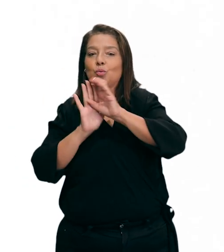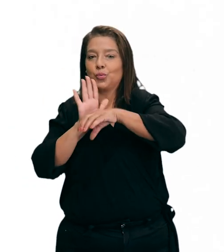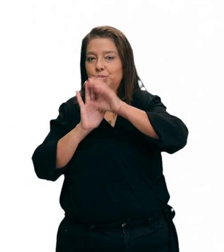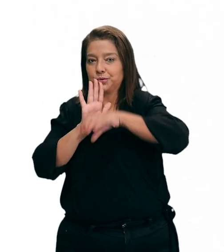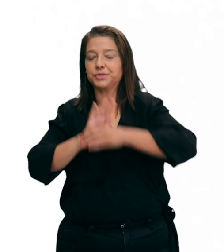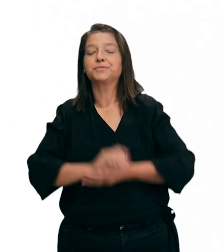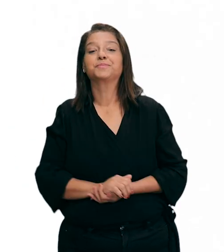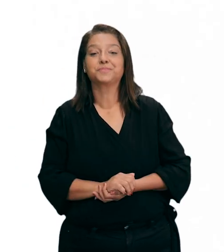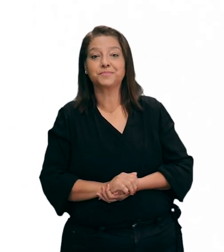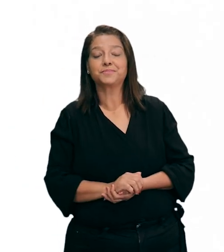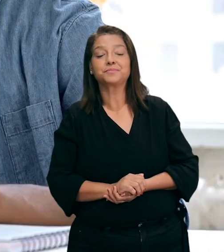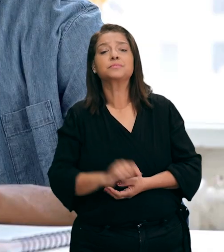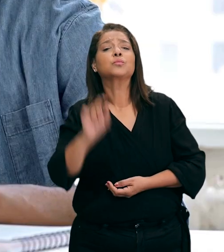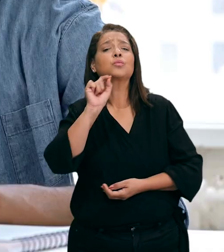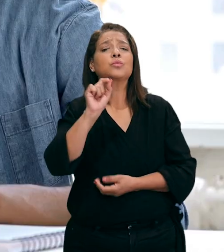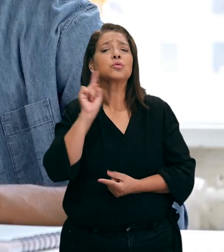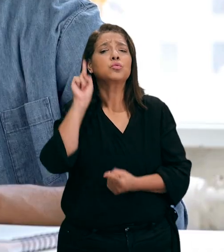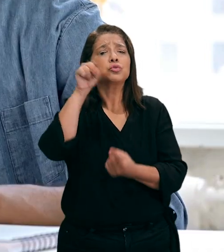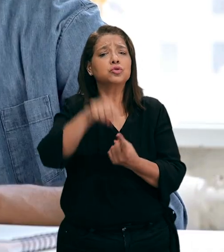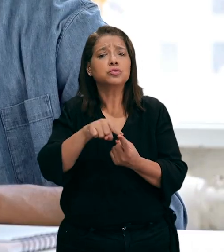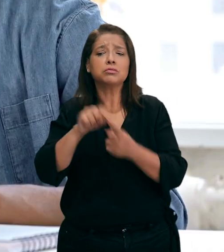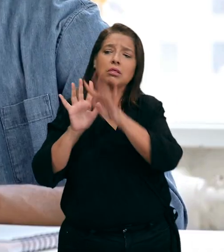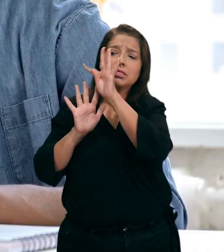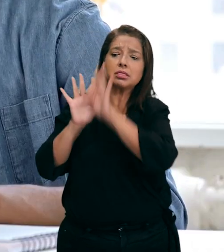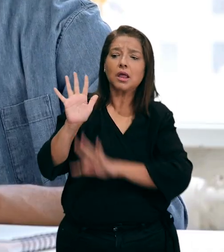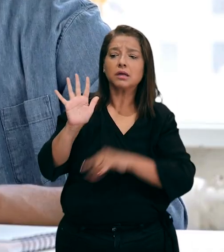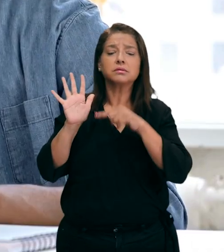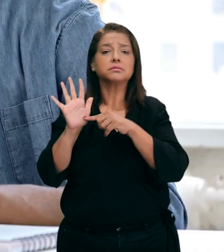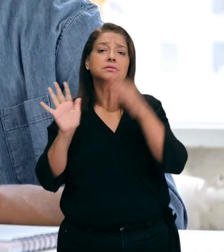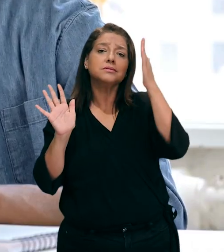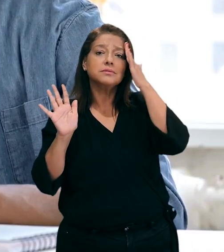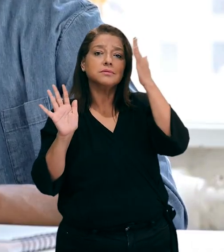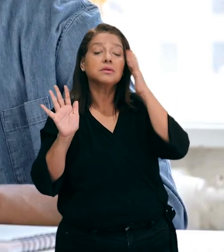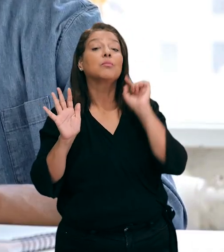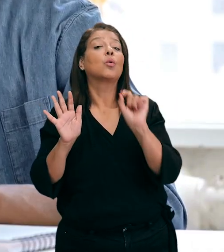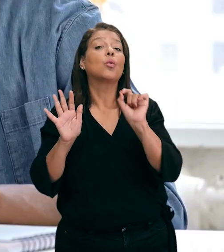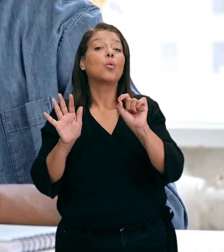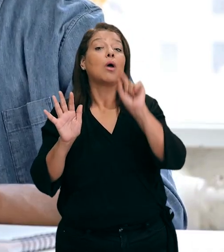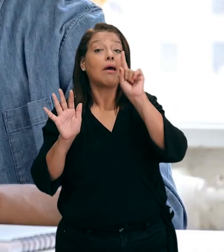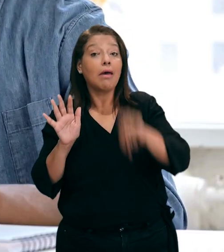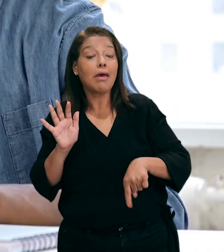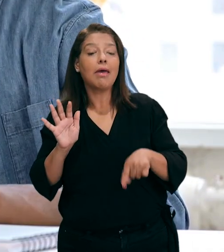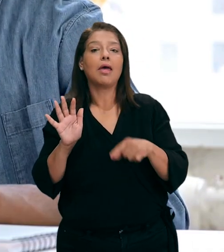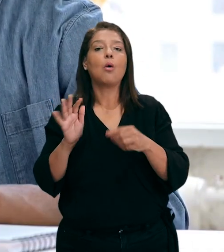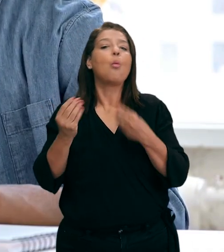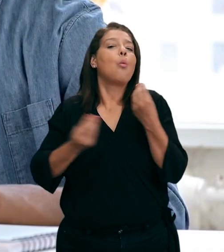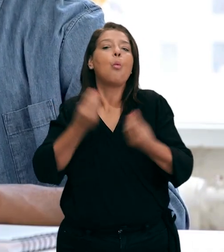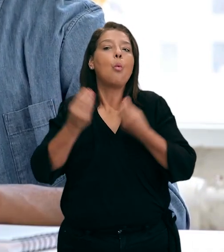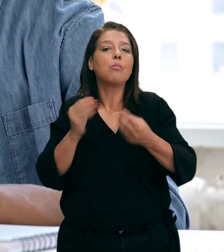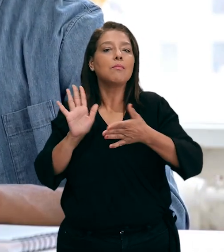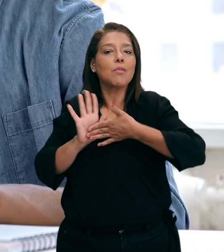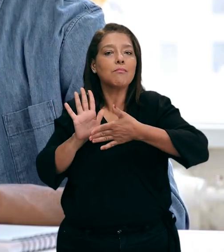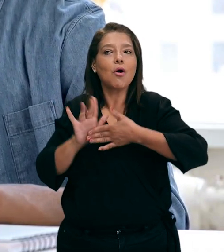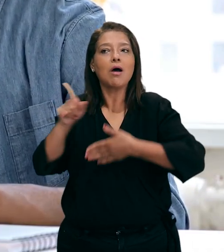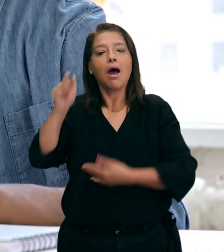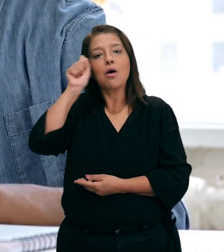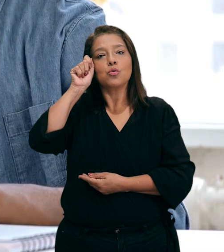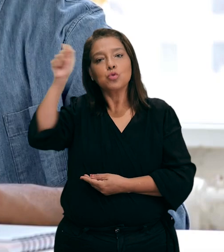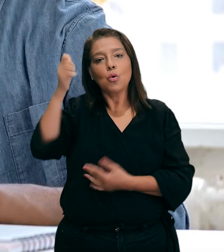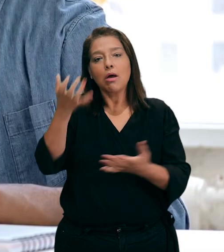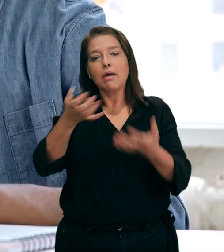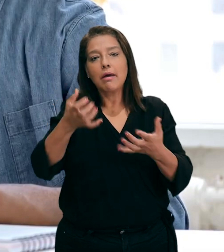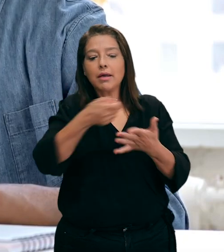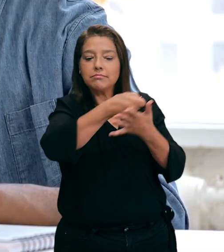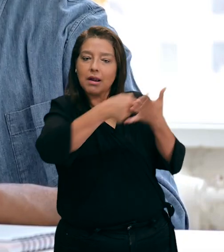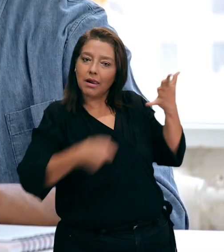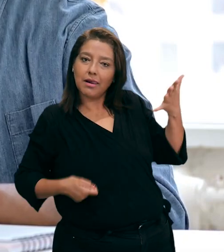Quando falamos em finalidade de um texto, estamos falando do objetivo do autor ao escrever.